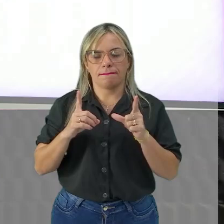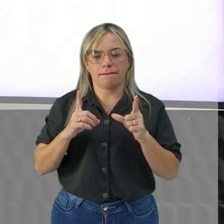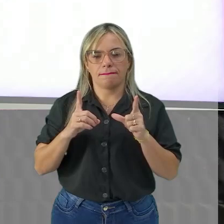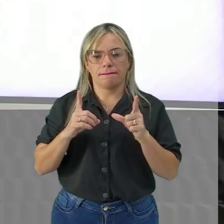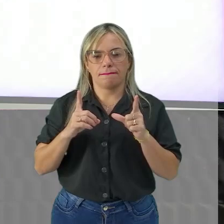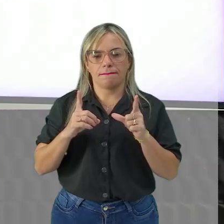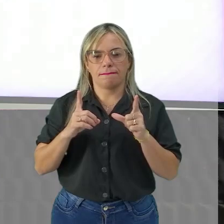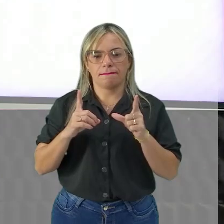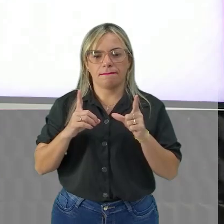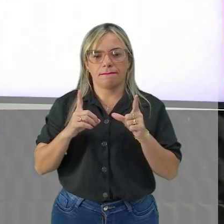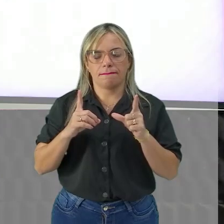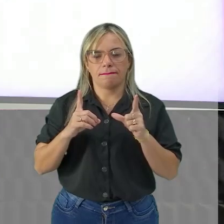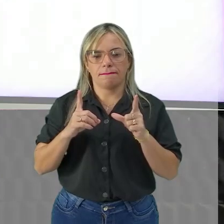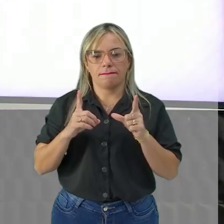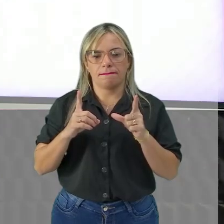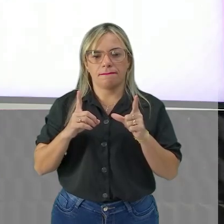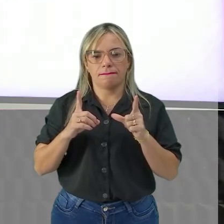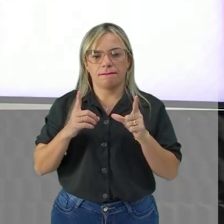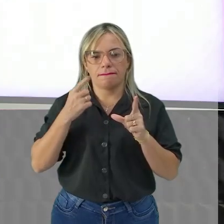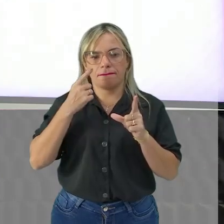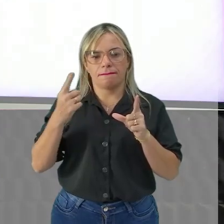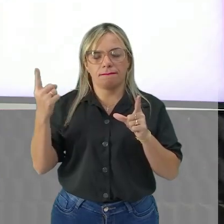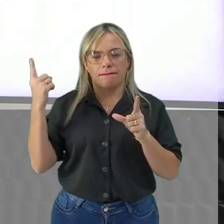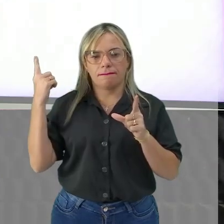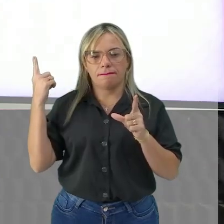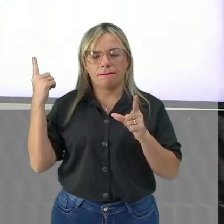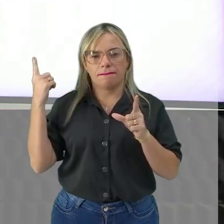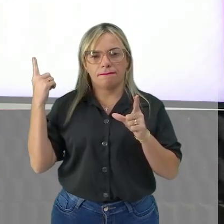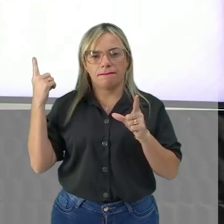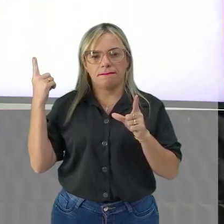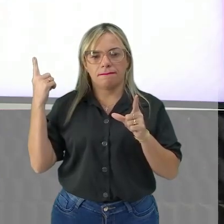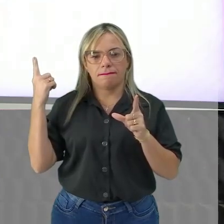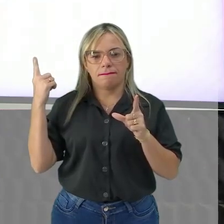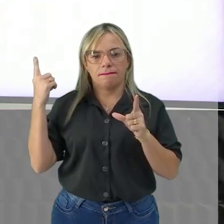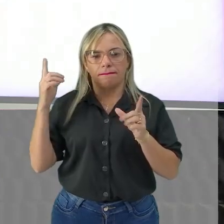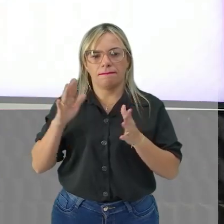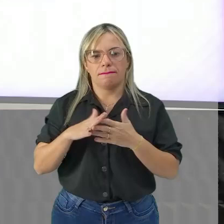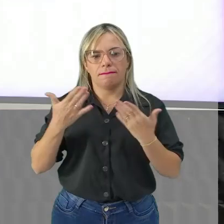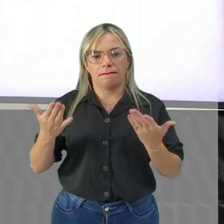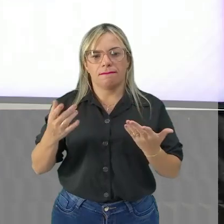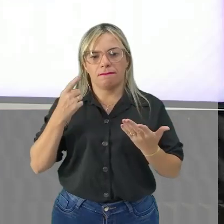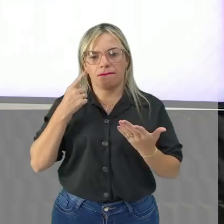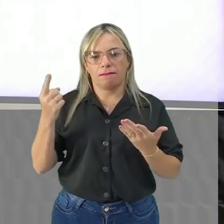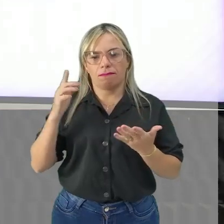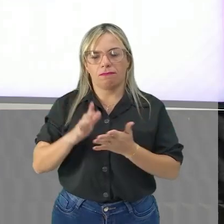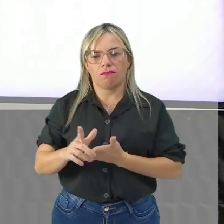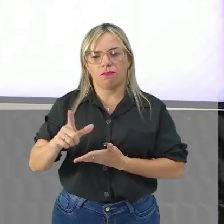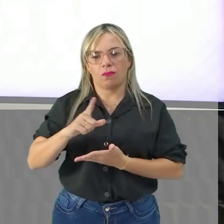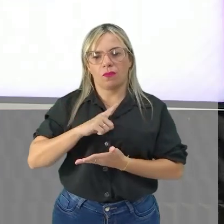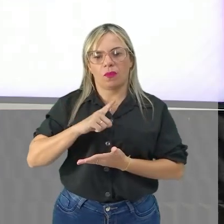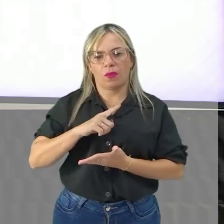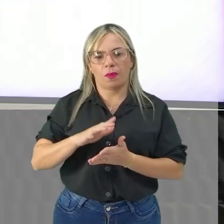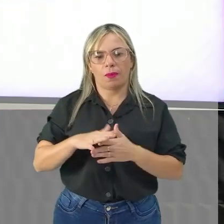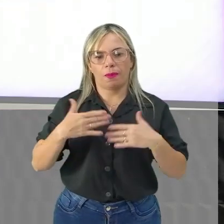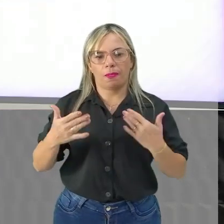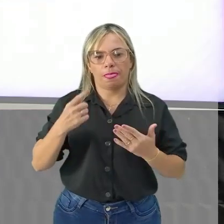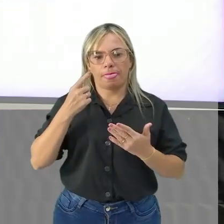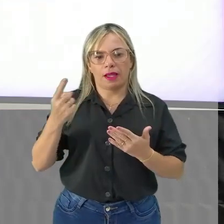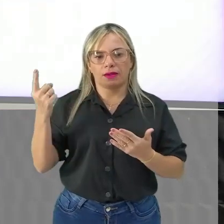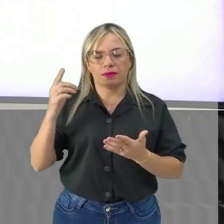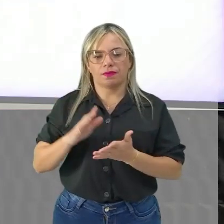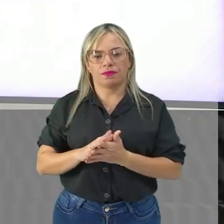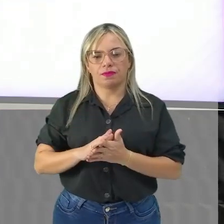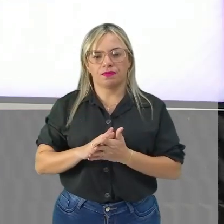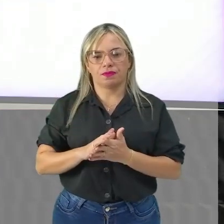aquática, né? Invertebrados, aqui também tem essa mesma situação, né? Invertebrados, os quais apresentam